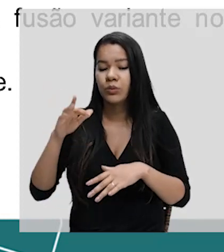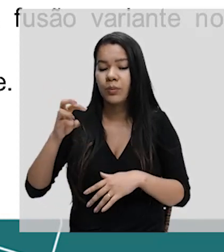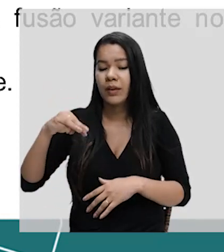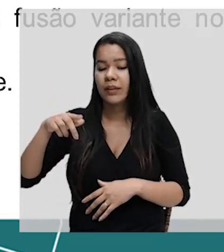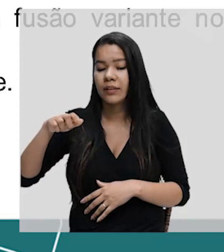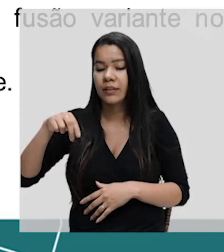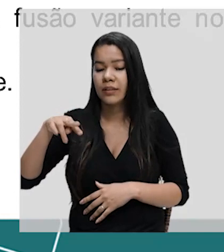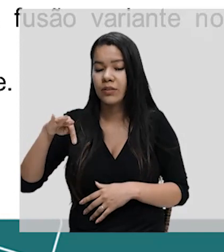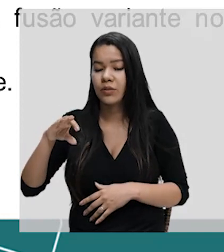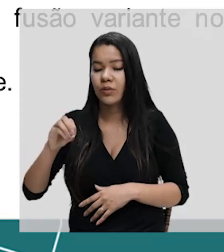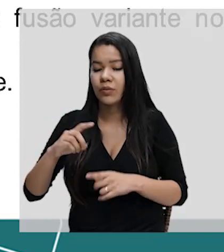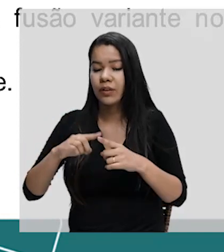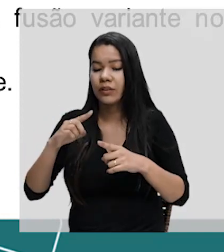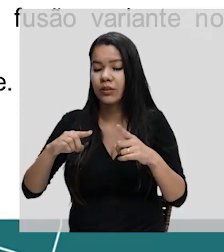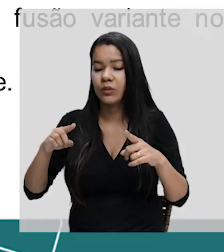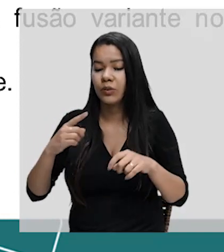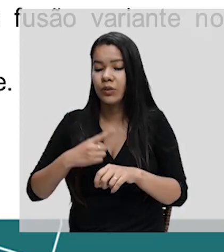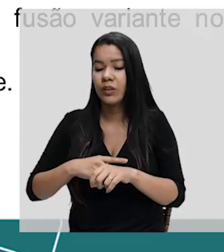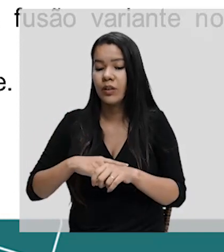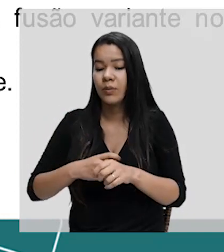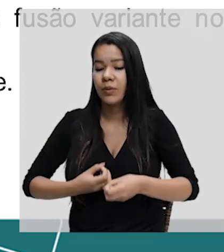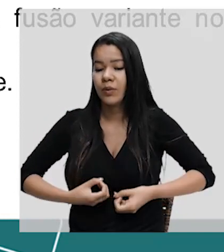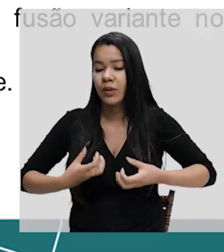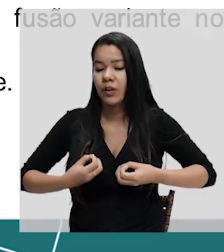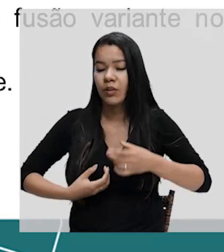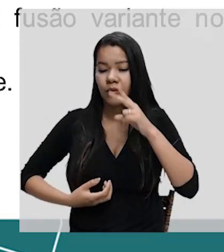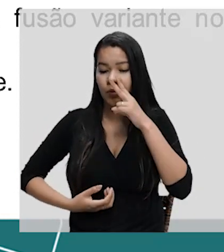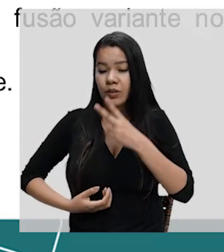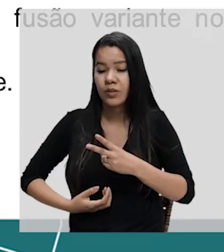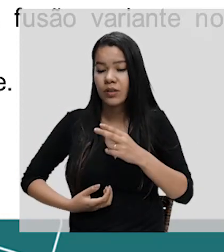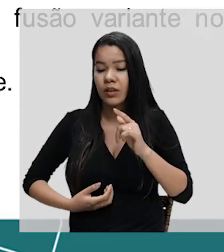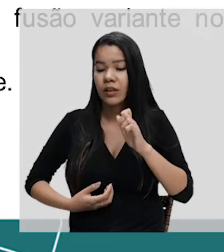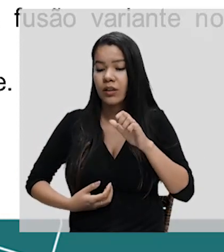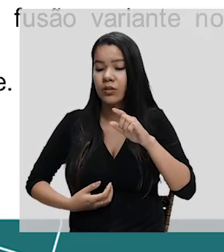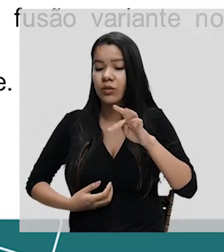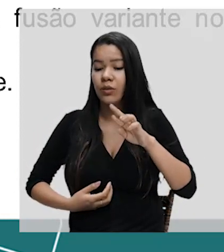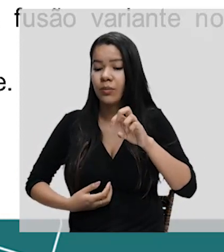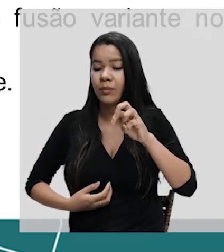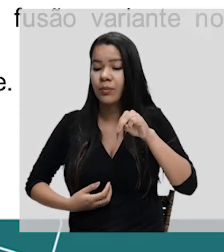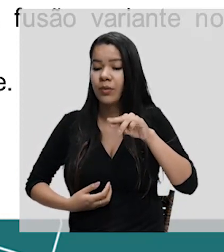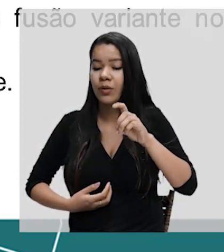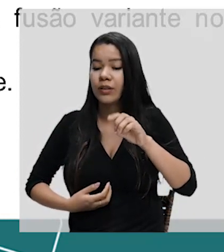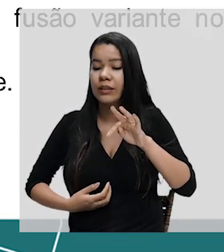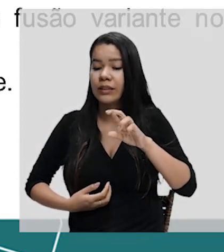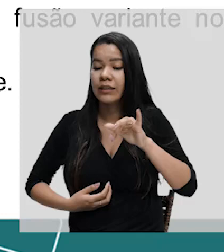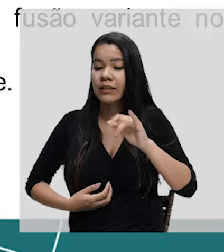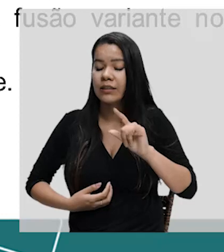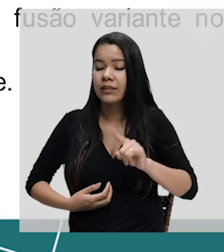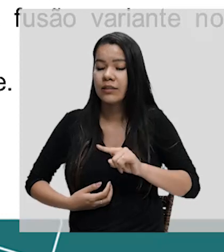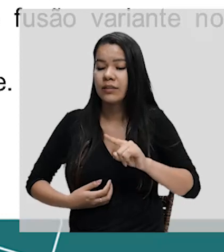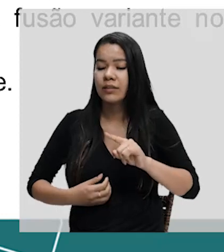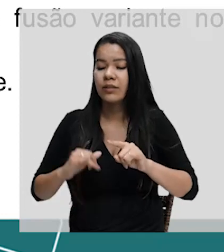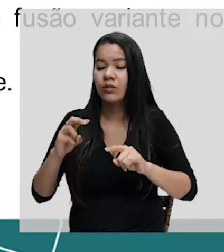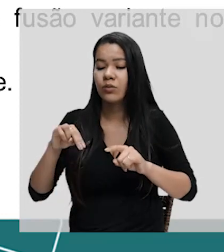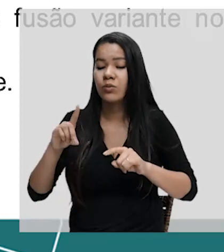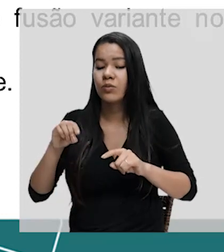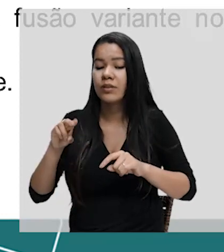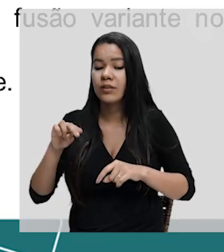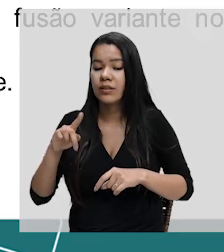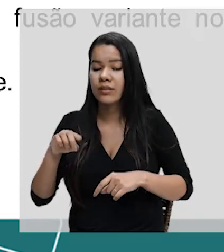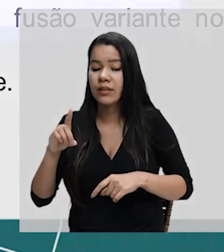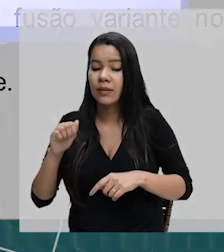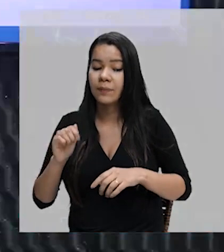constante. Letra D, a corrente elétrica constante no condutor gera ponto de fusão variante no